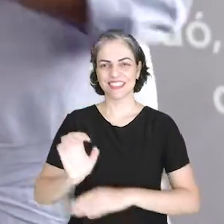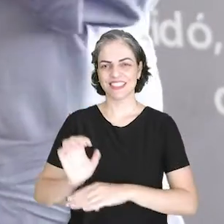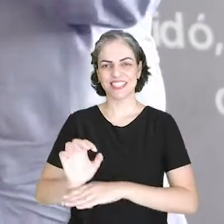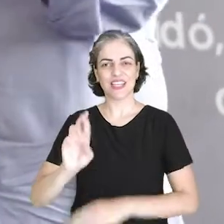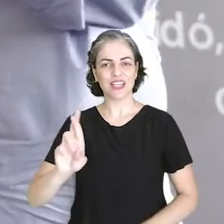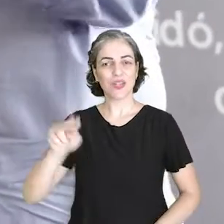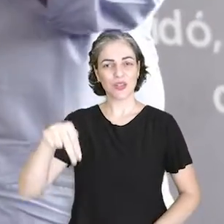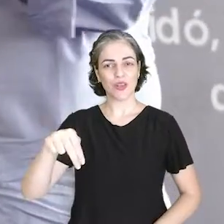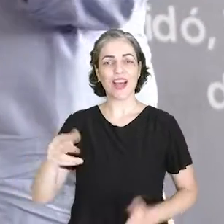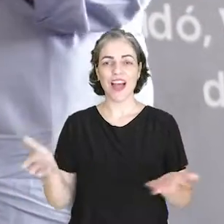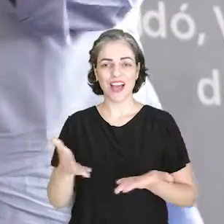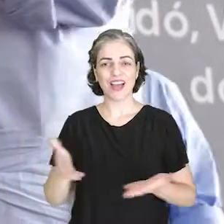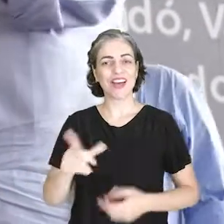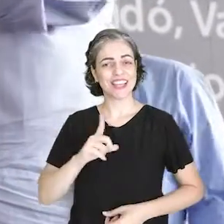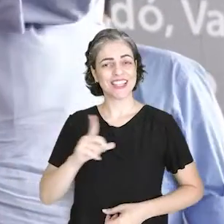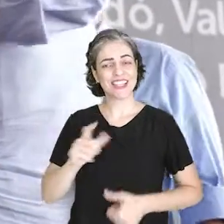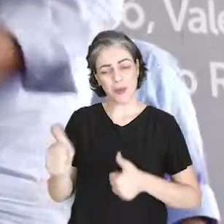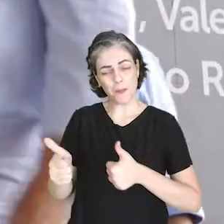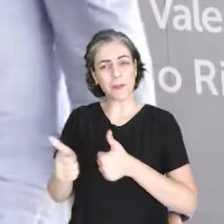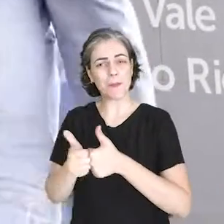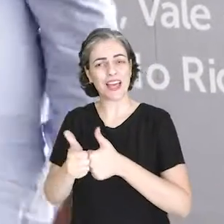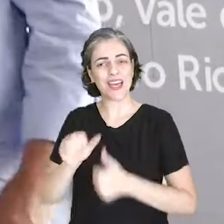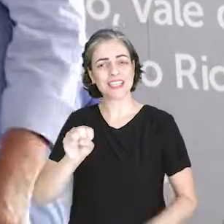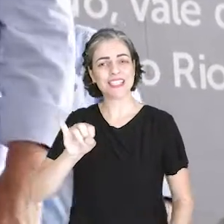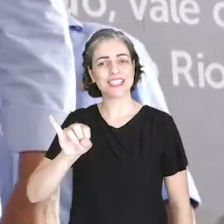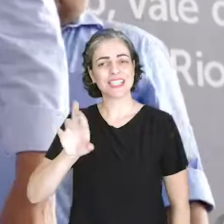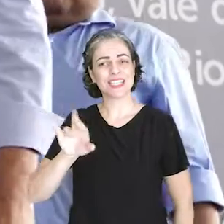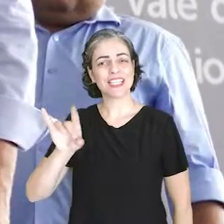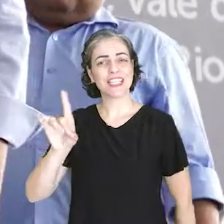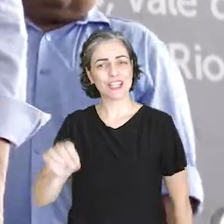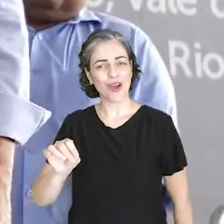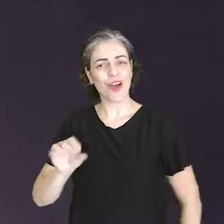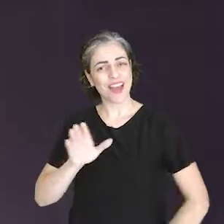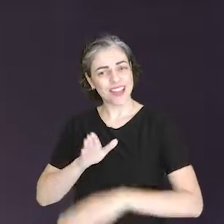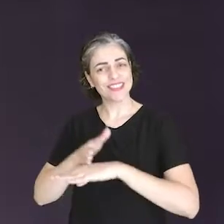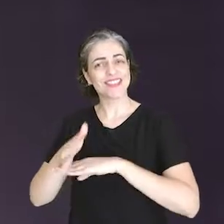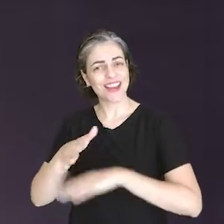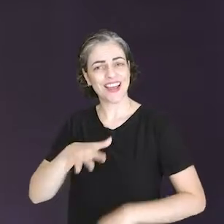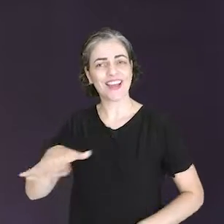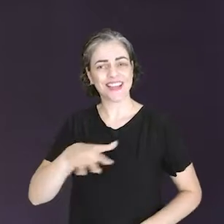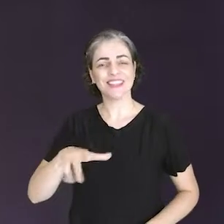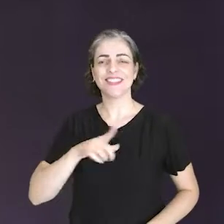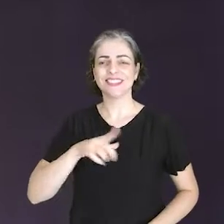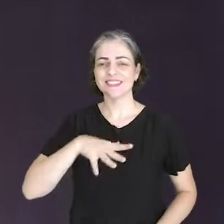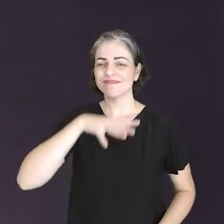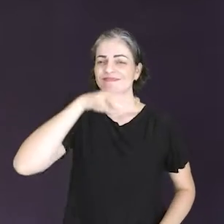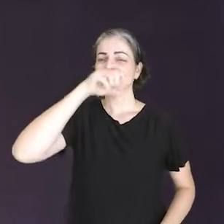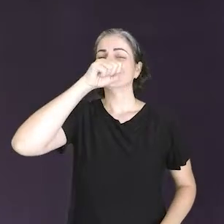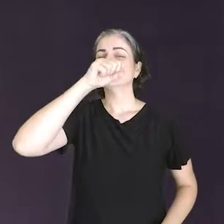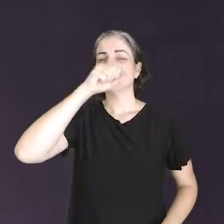O estado do Rio Grande do Norte passa a ter, nas portas do Siridó, ou na entrada do Siridó,